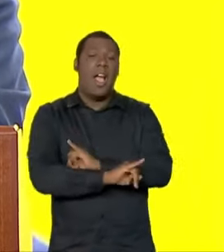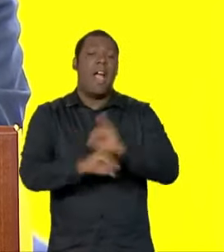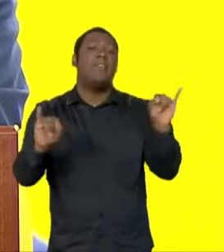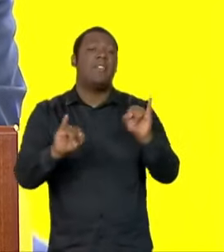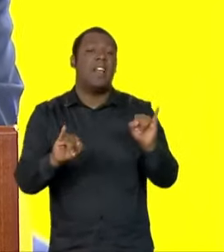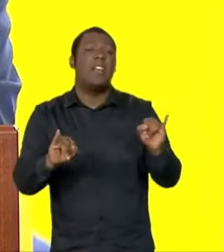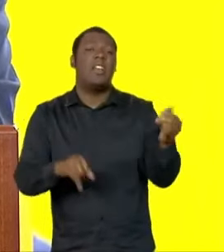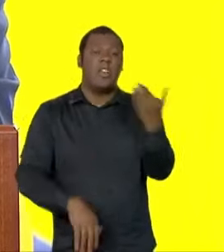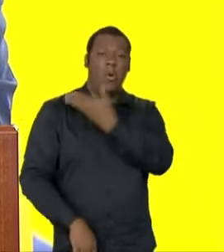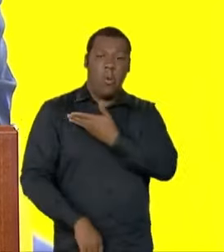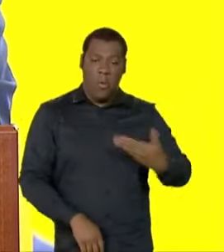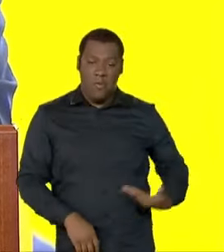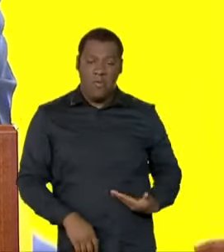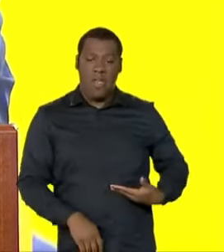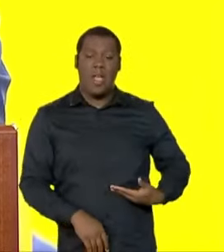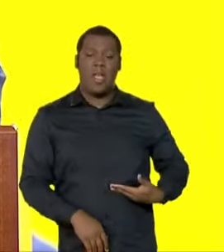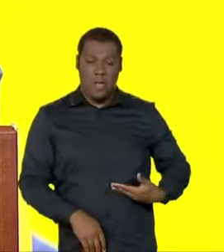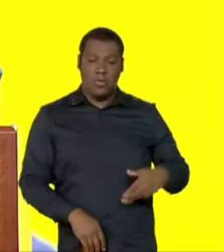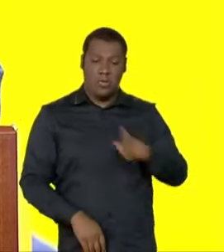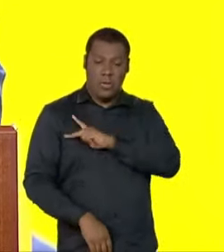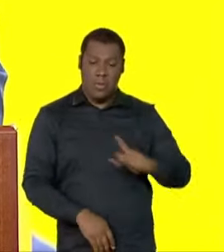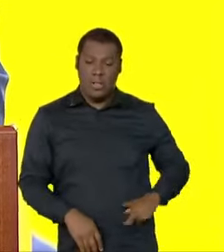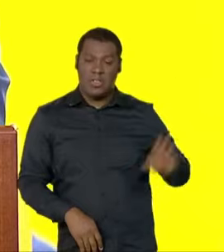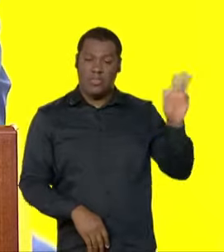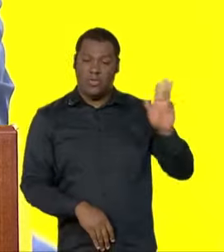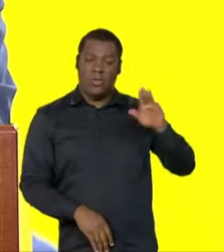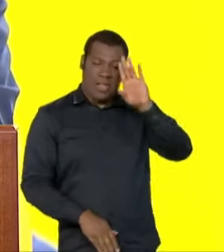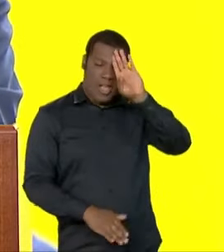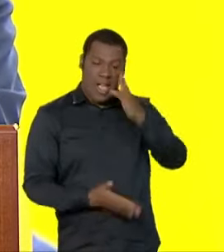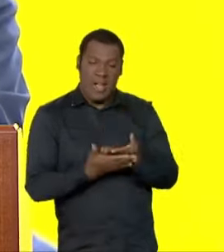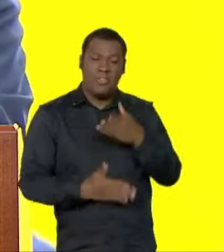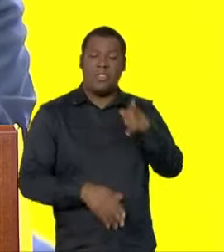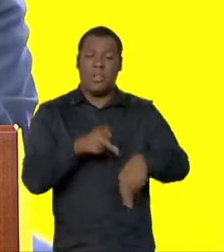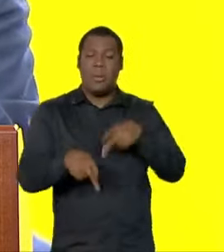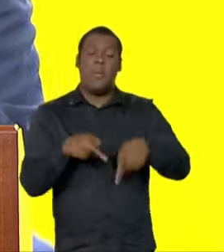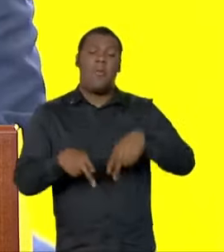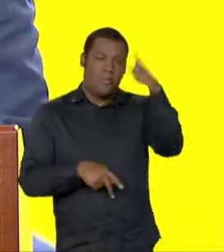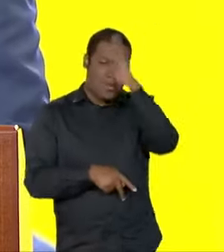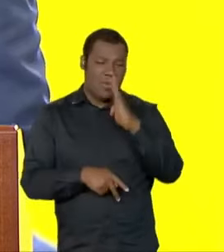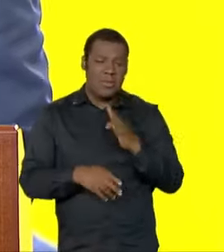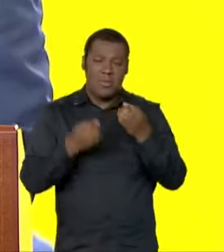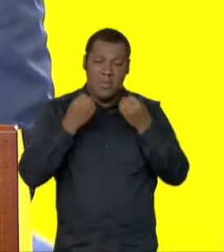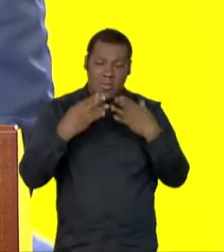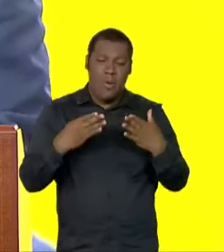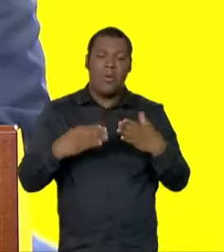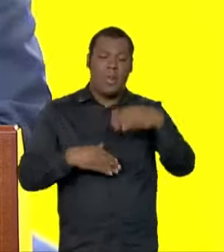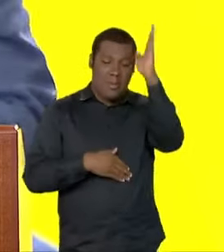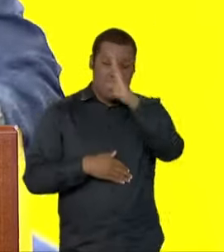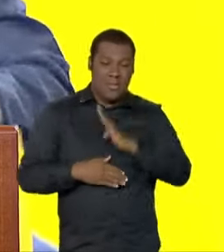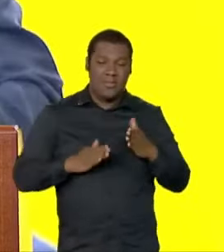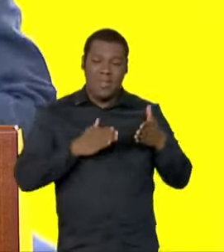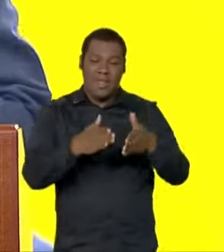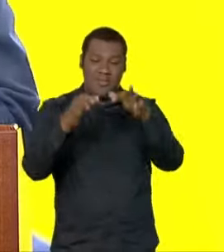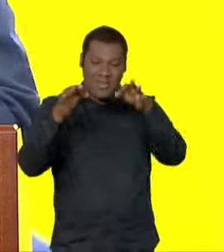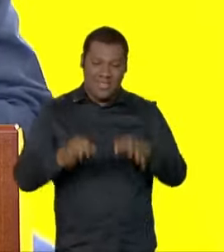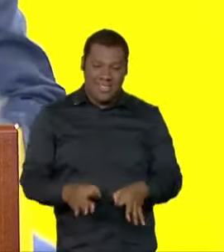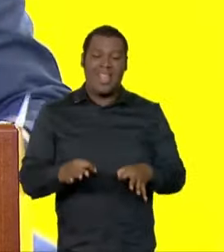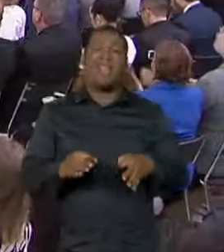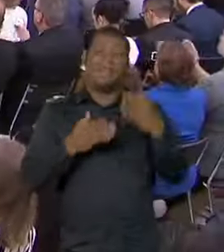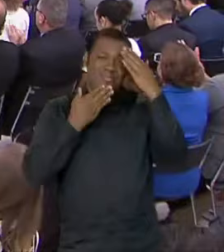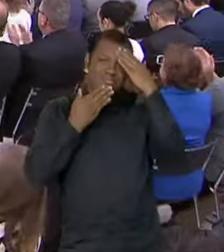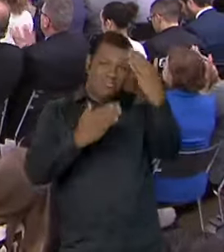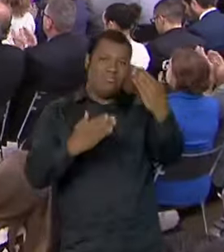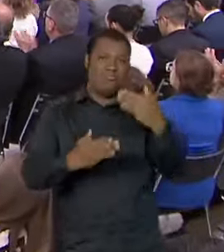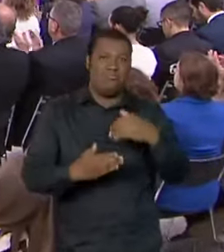no seu povo, bota fé no povo brasileiro. Isso é bom para todo mundo, é o Brasil no rumo certo. Muito obrigado.